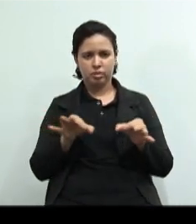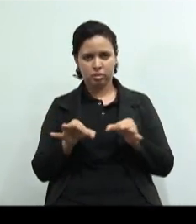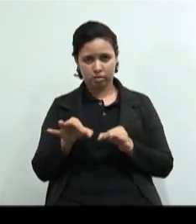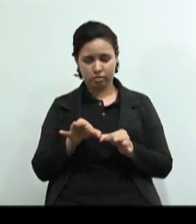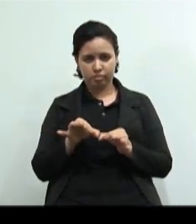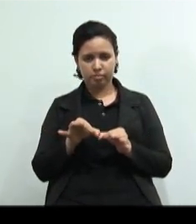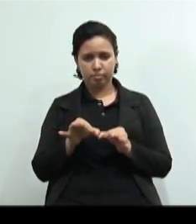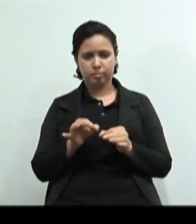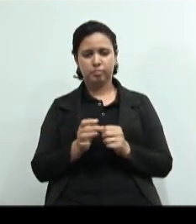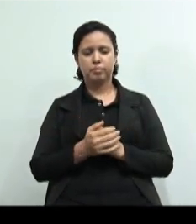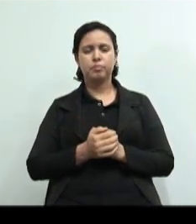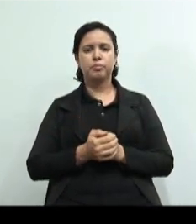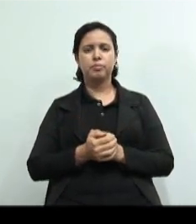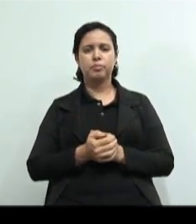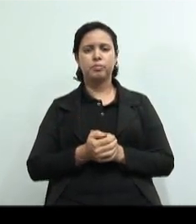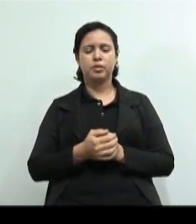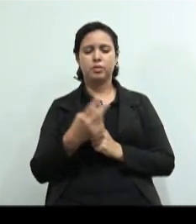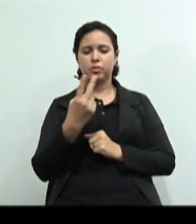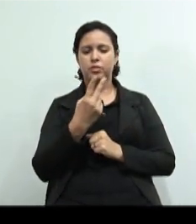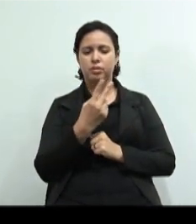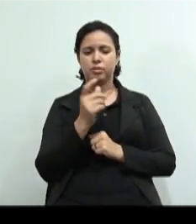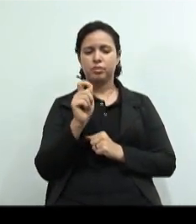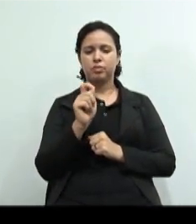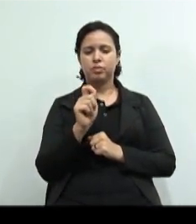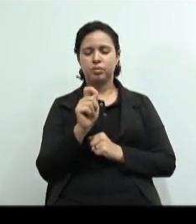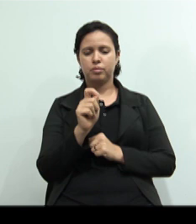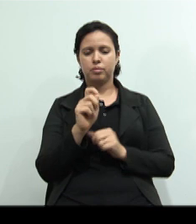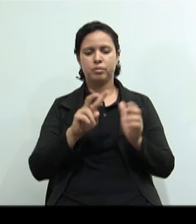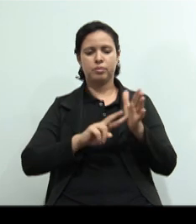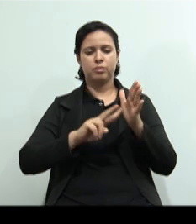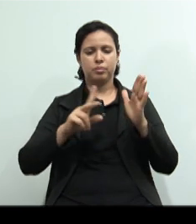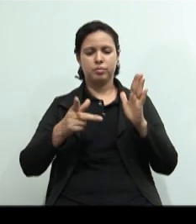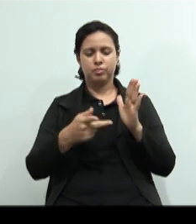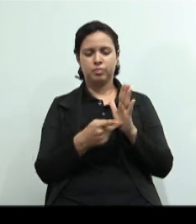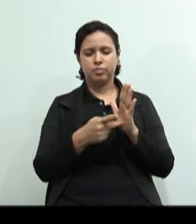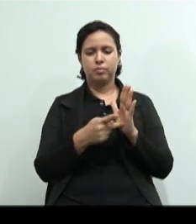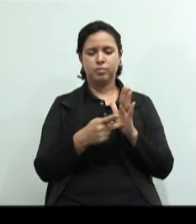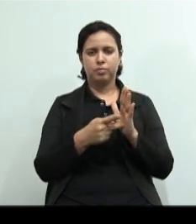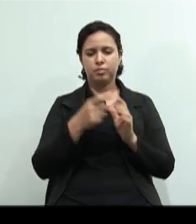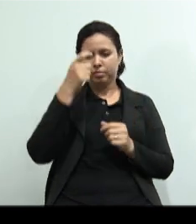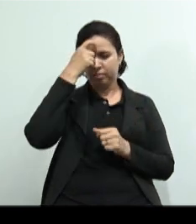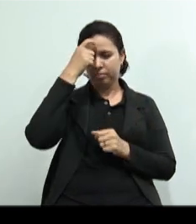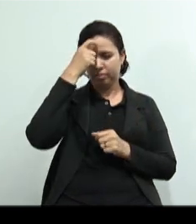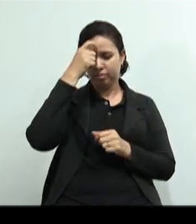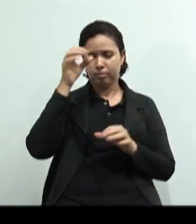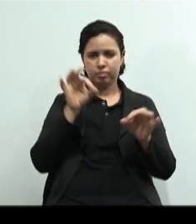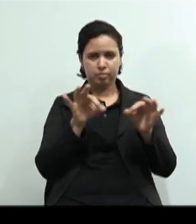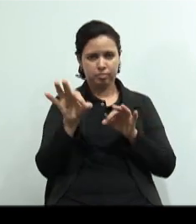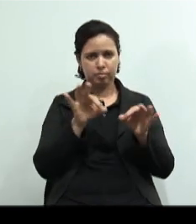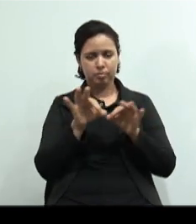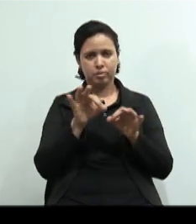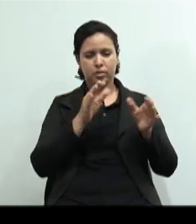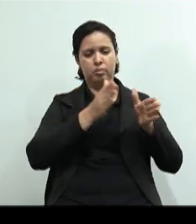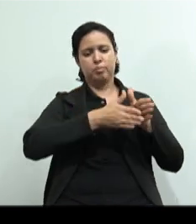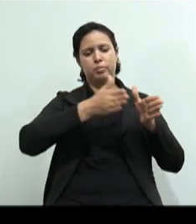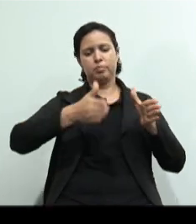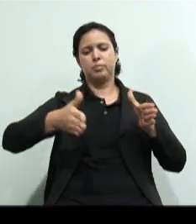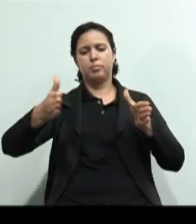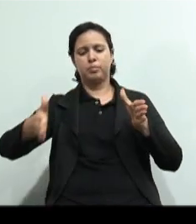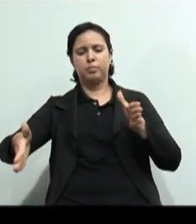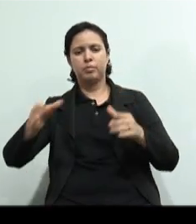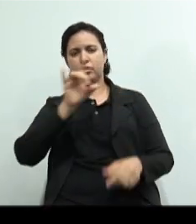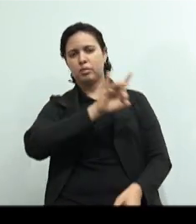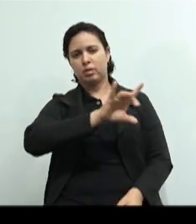organizado. O segundo S é de Seiton e significa senso de ordenação e arrumação, onde